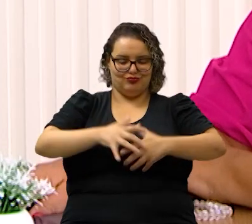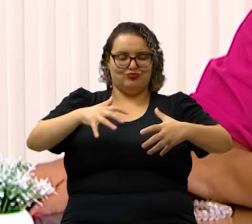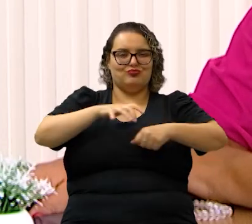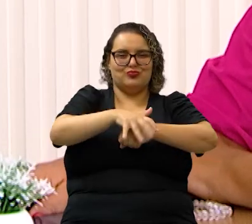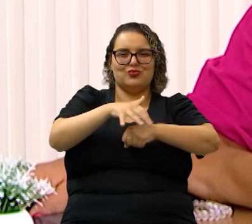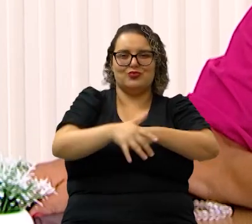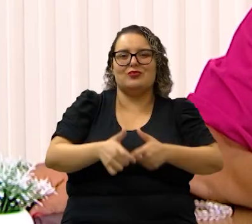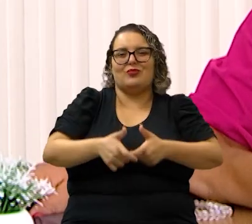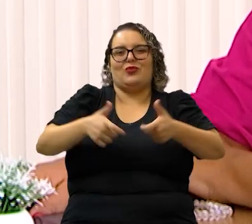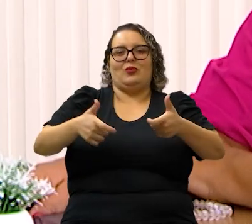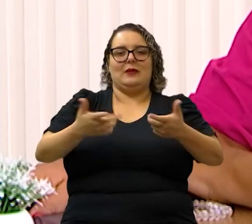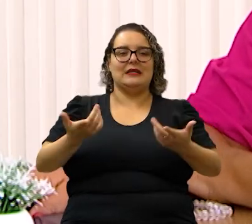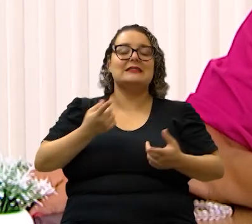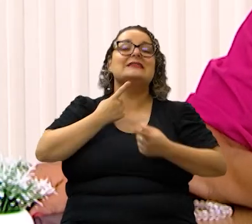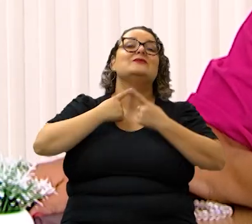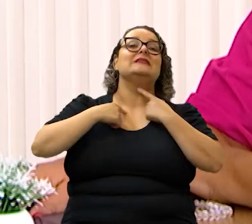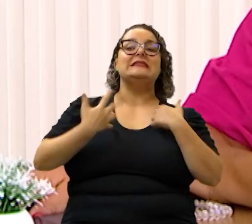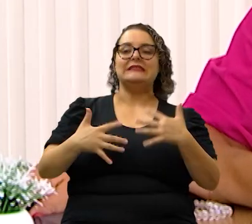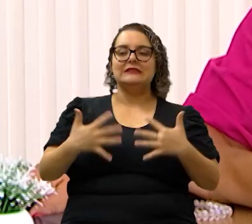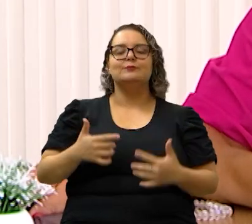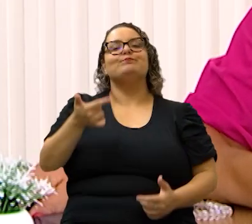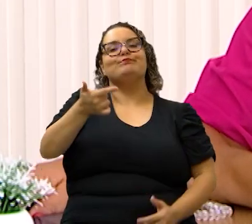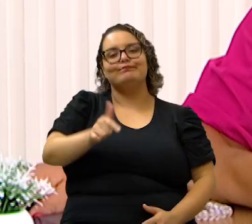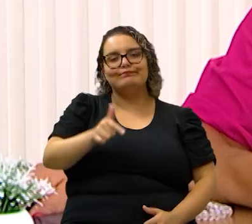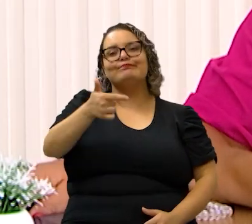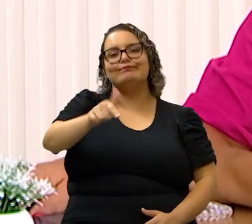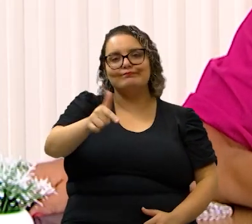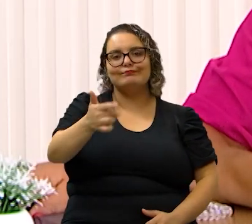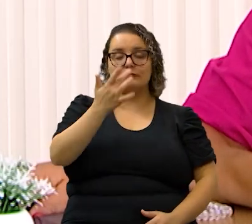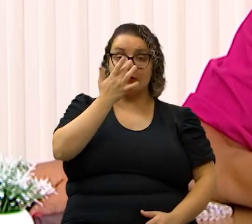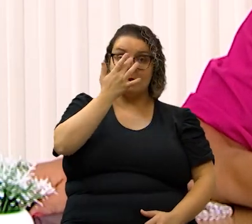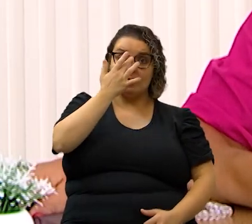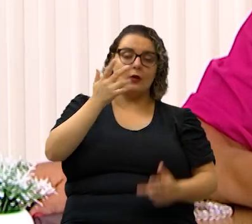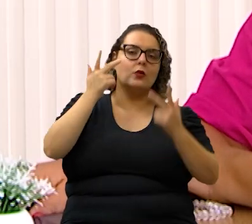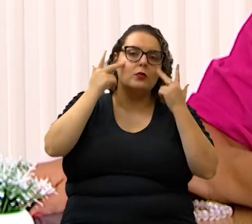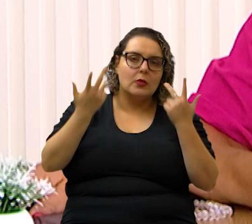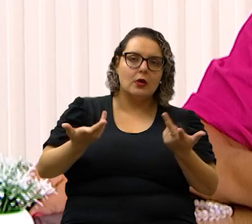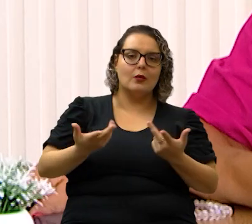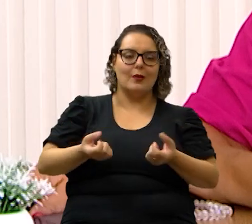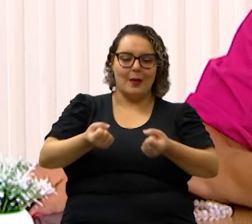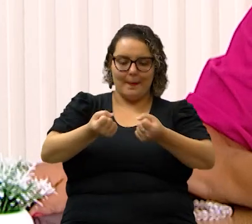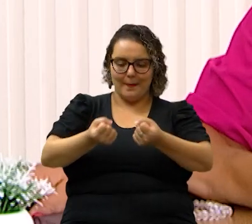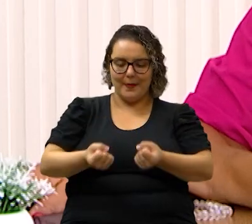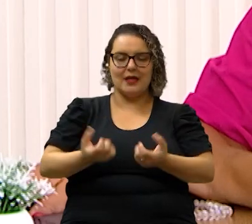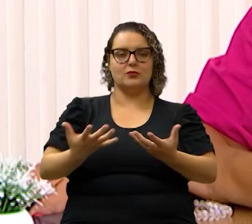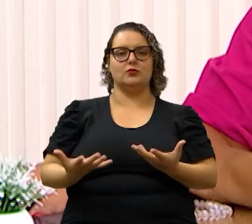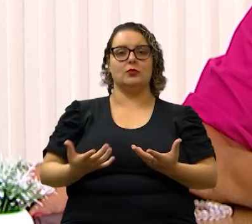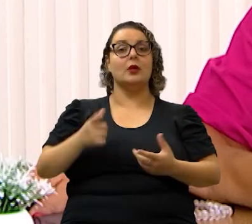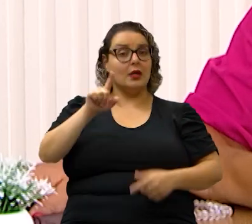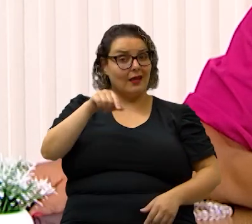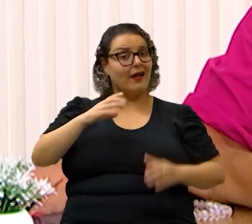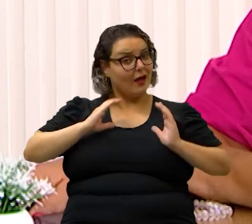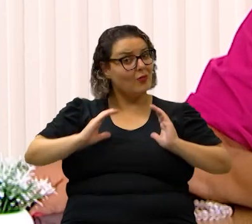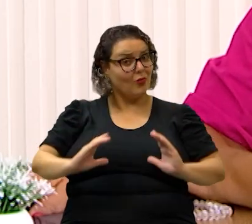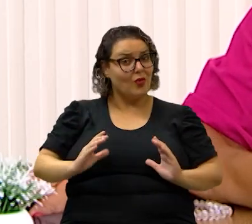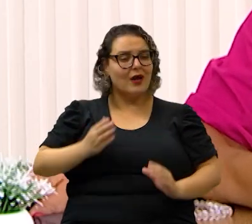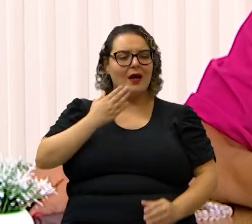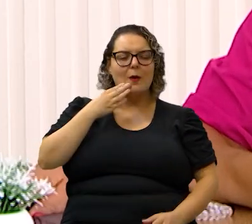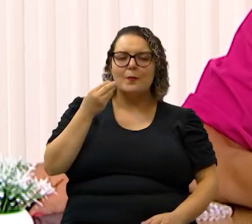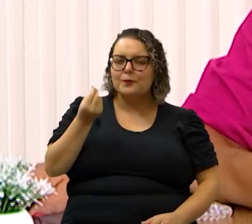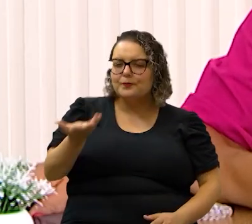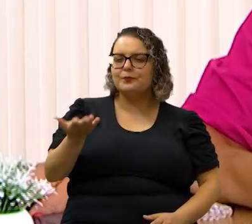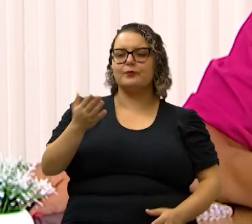maior e esses cravings, essas vontades, elas se repetem. Então, normalmente, você aumenta muito de peso por uma questão comportamental mesmo,